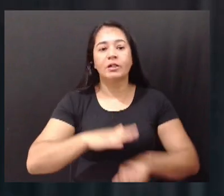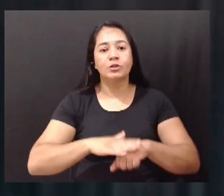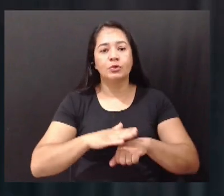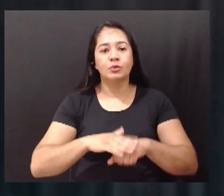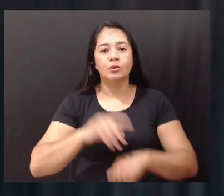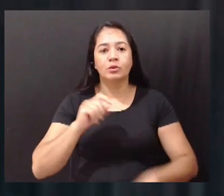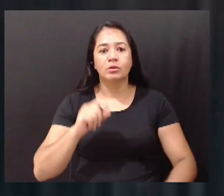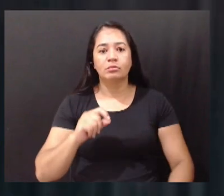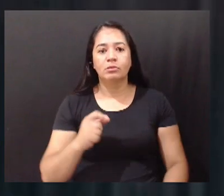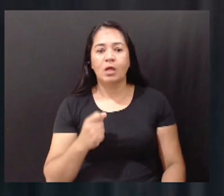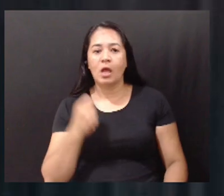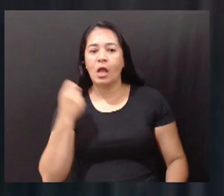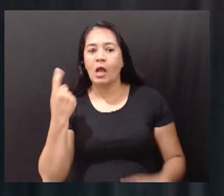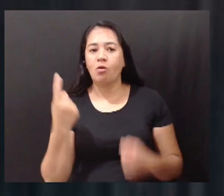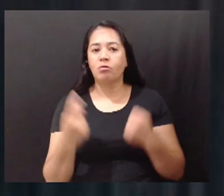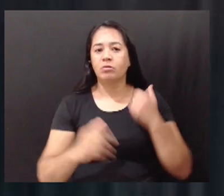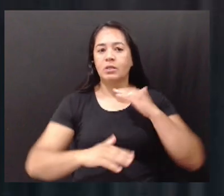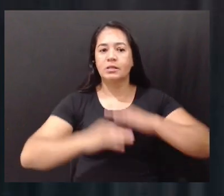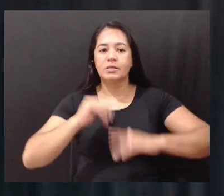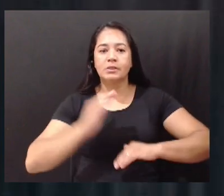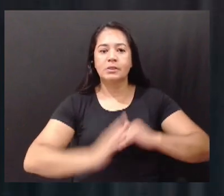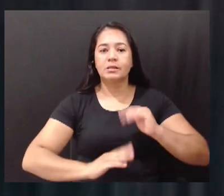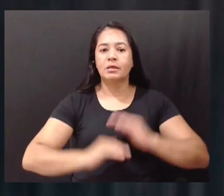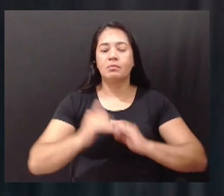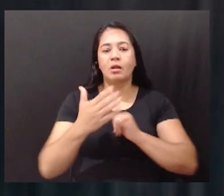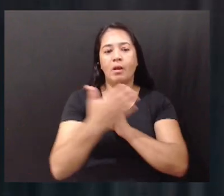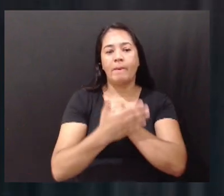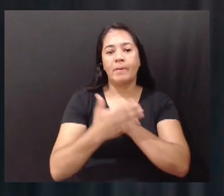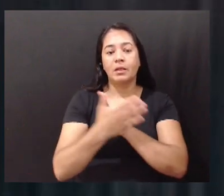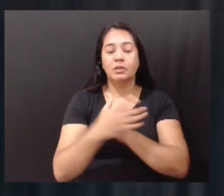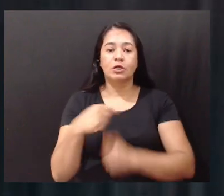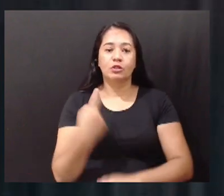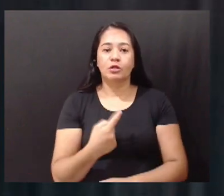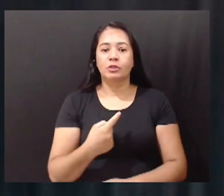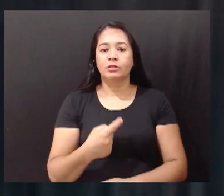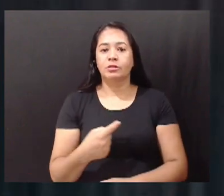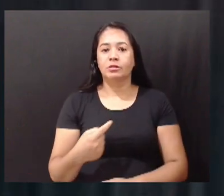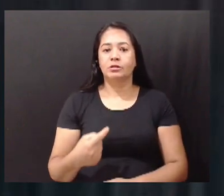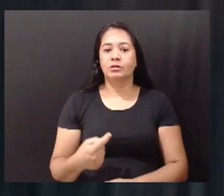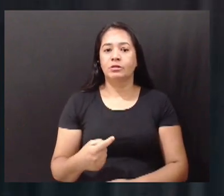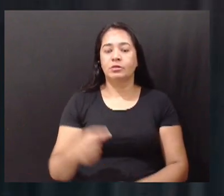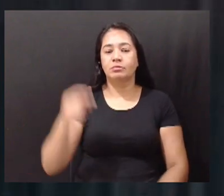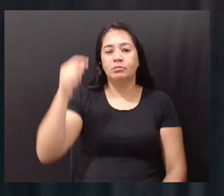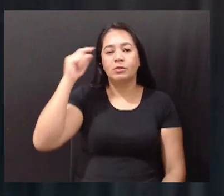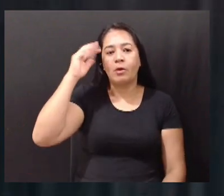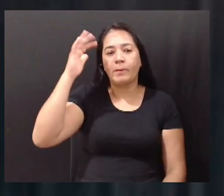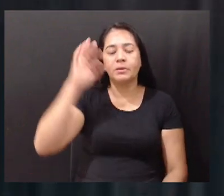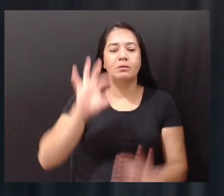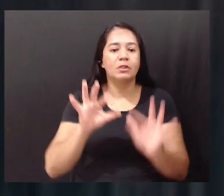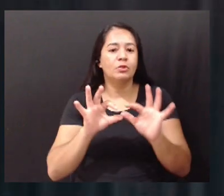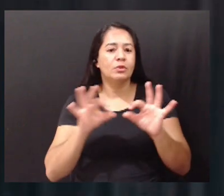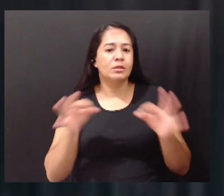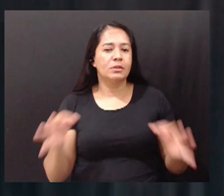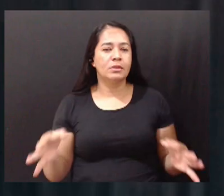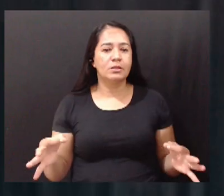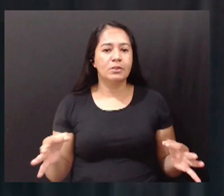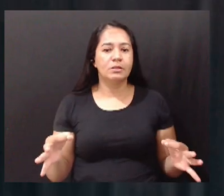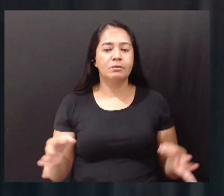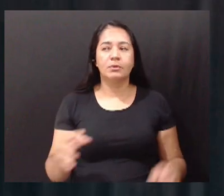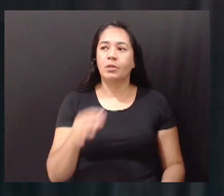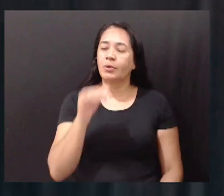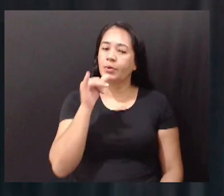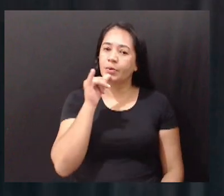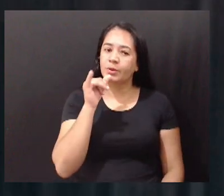algumas habilidades básicas nossas. Então, por exemplo, algum raciocínio simples, por exemplo, isso que você falou